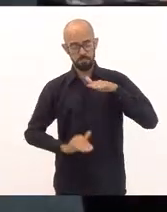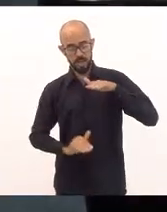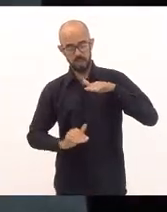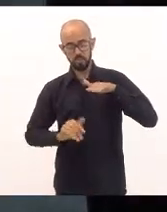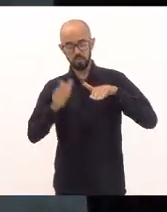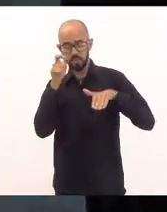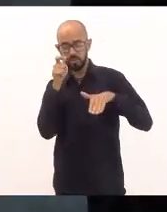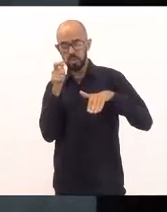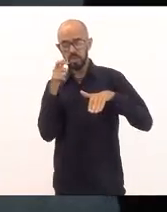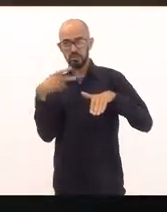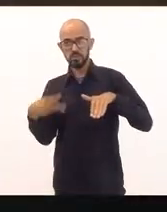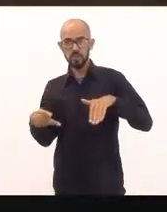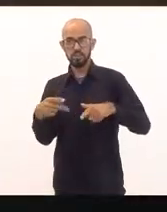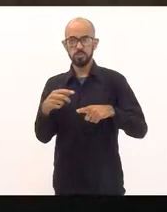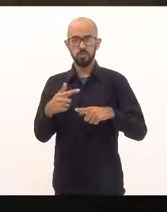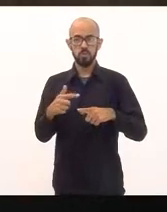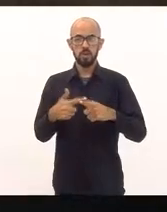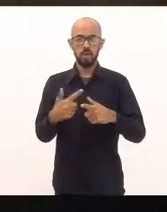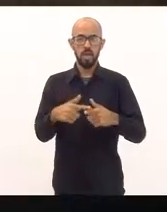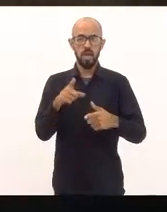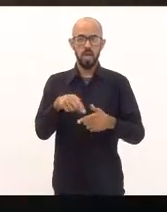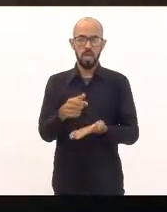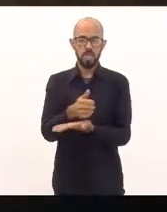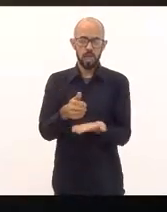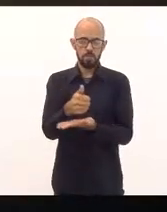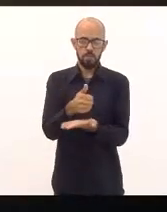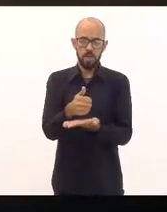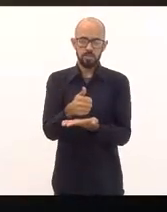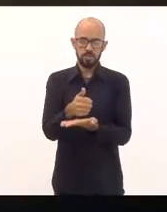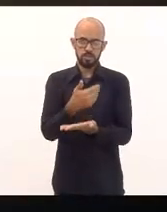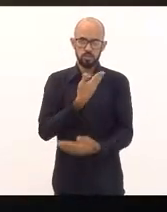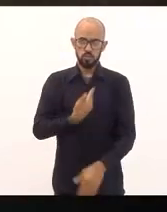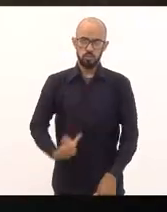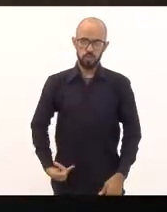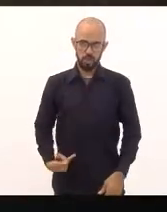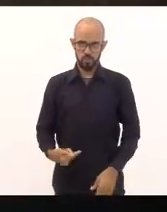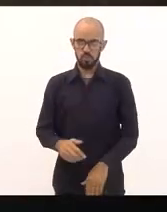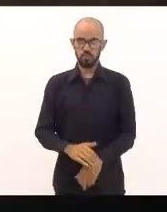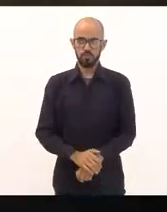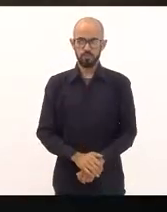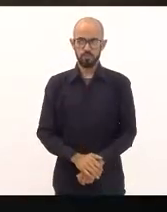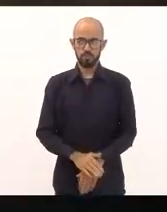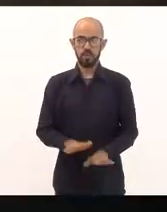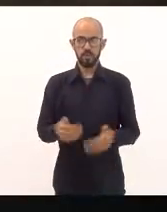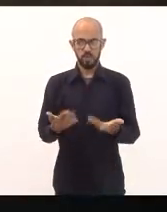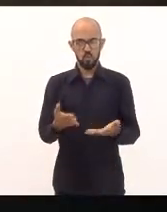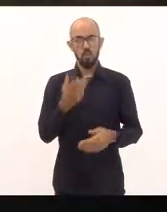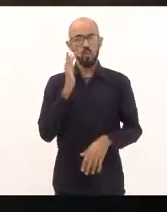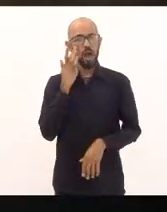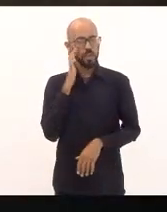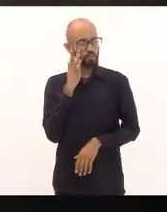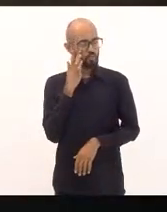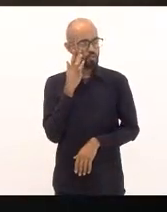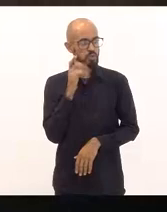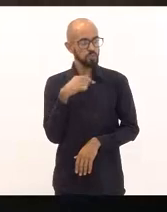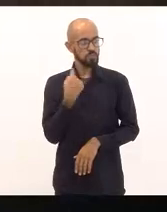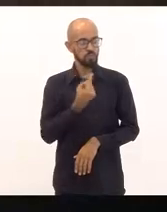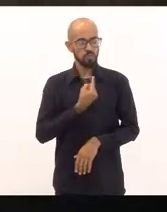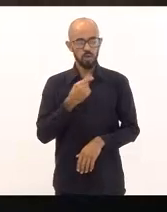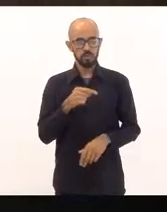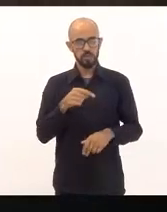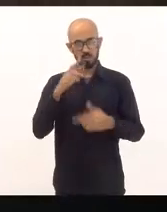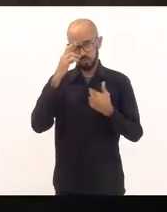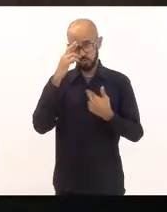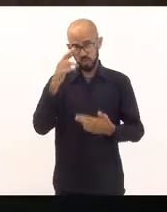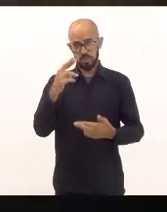de ser da base do governo. Então, na verdade, eu acho que ainda que a gente respeite a decisão